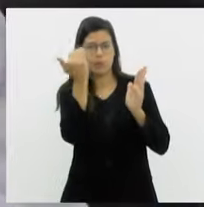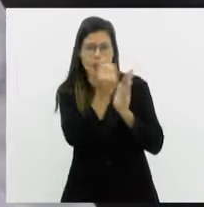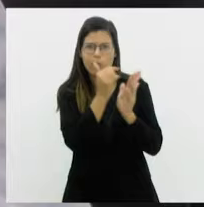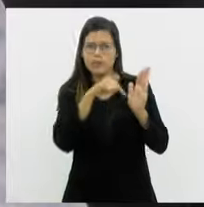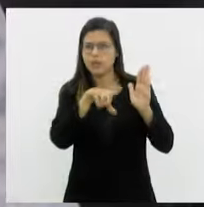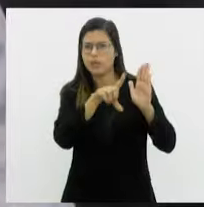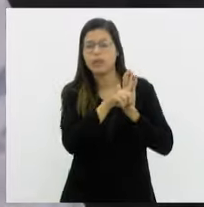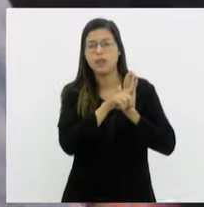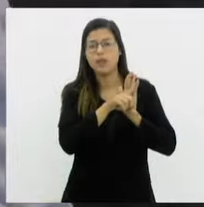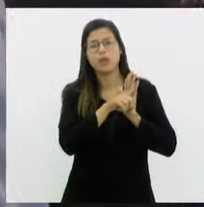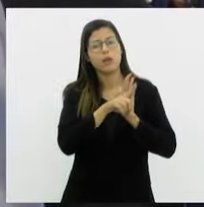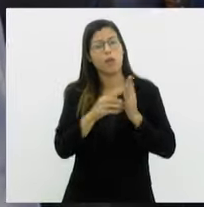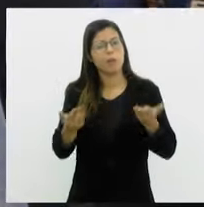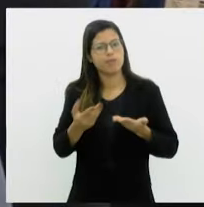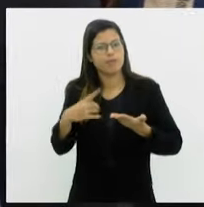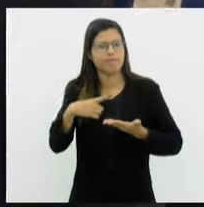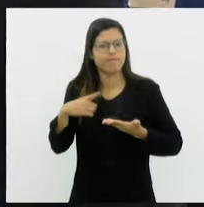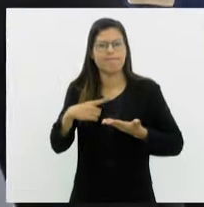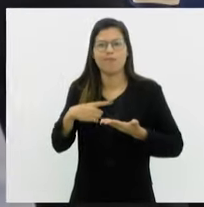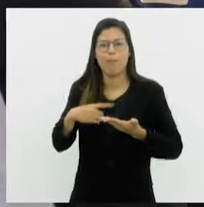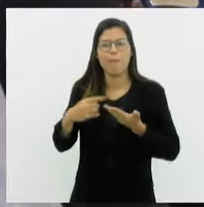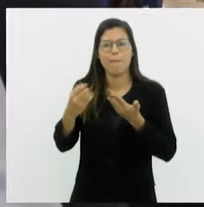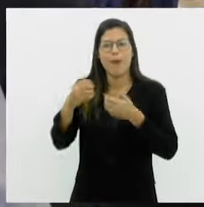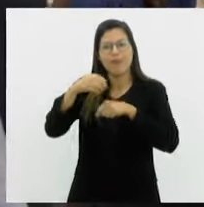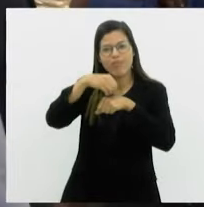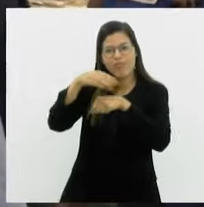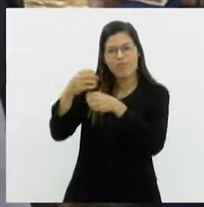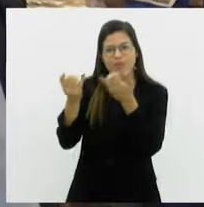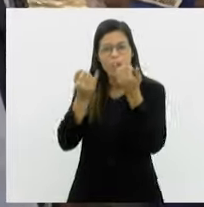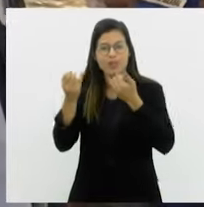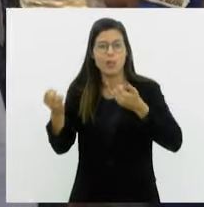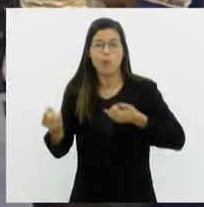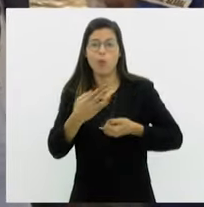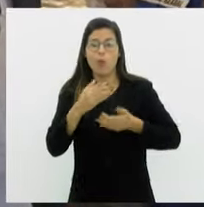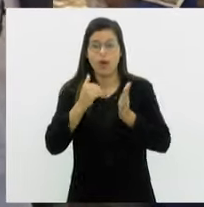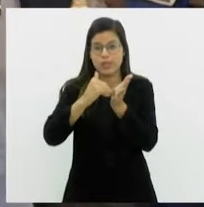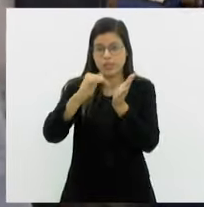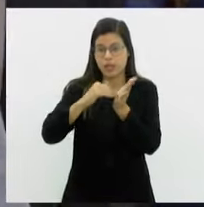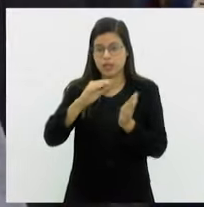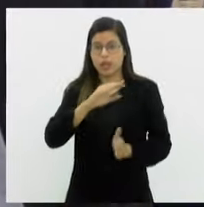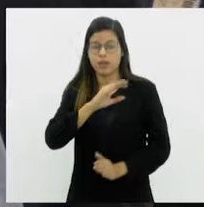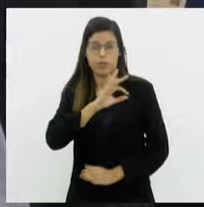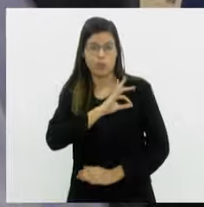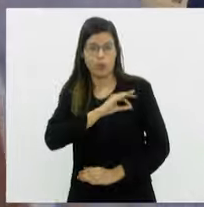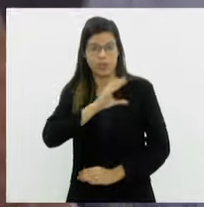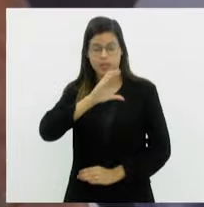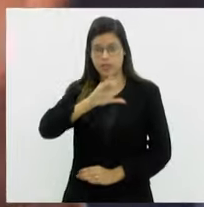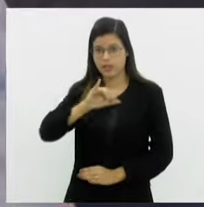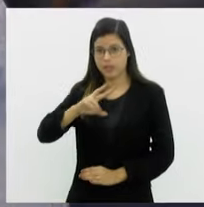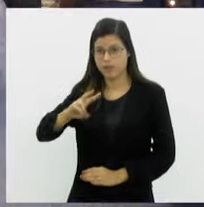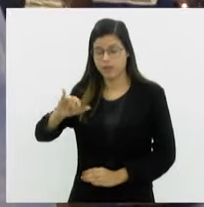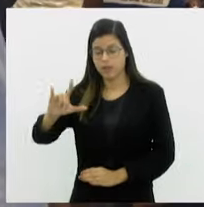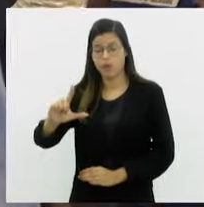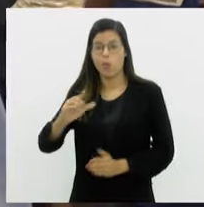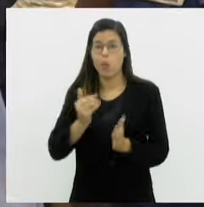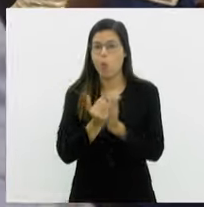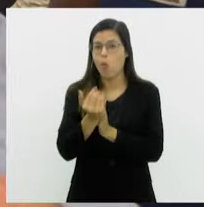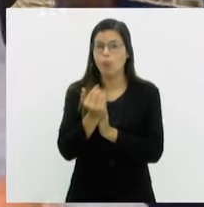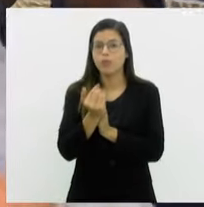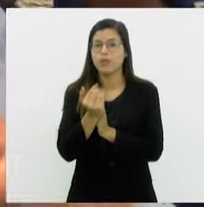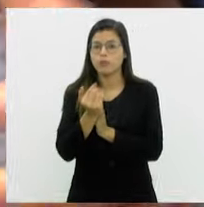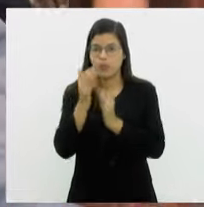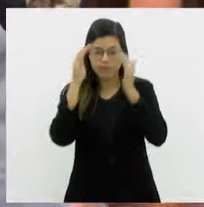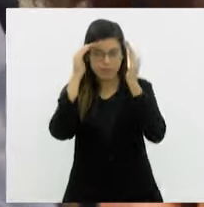tivemos uma excelente notícia. A Secretaria de Polícia Civil começou a cumprir a lei